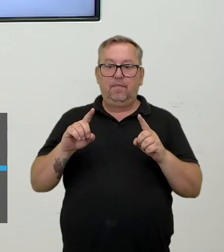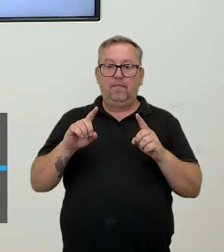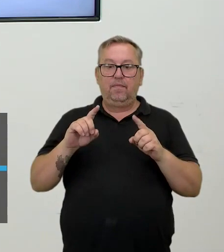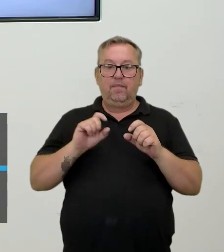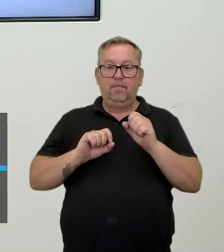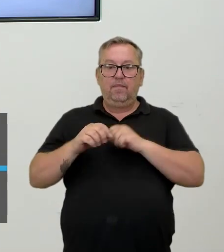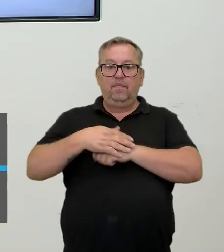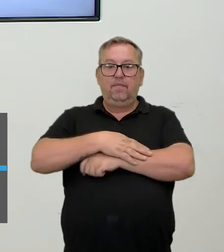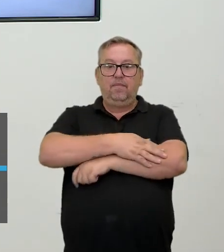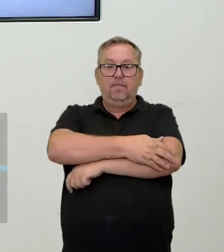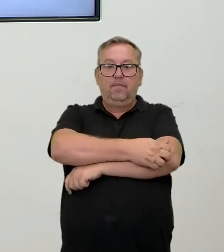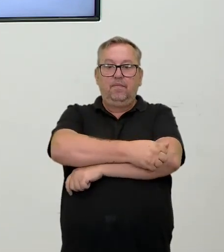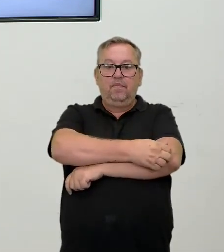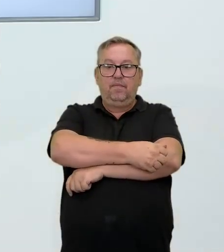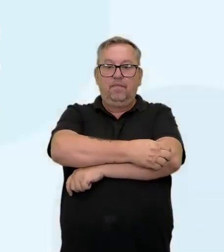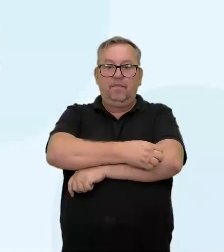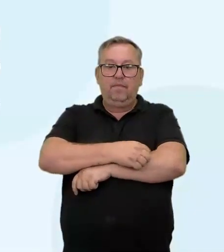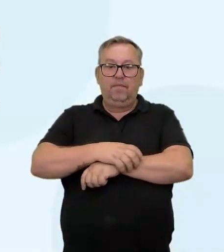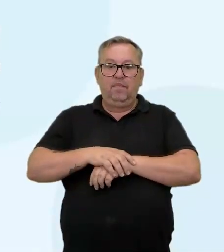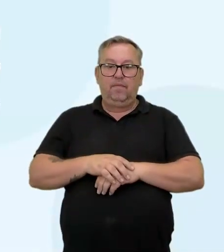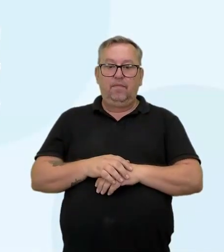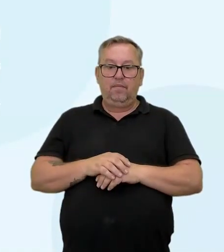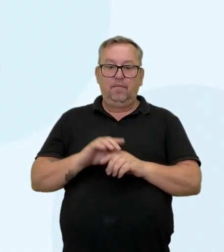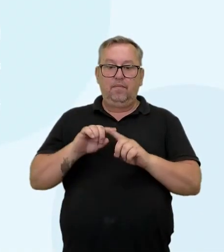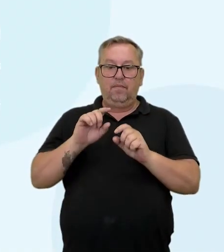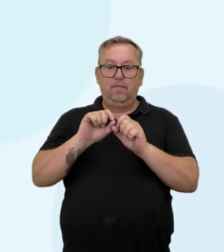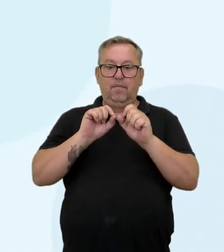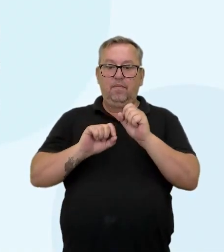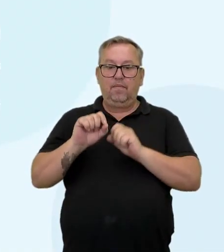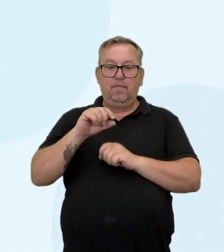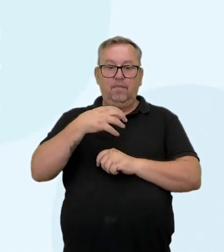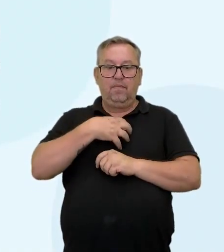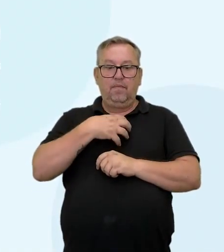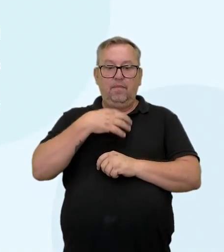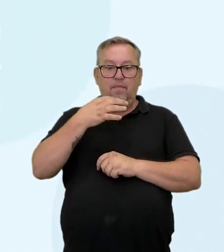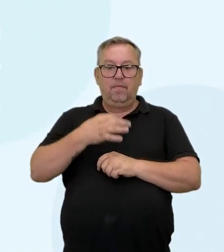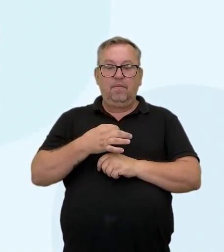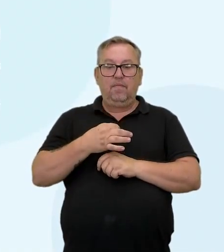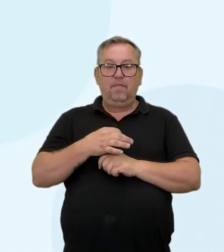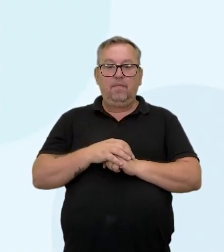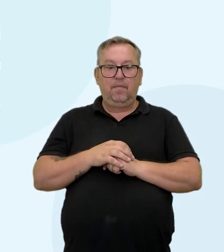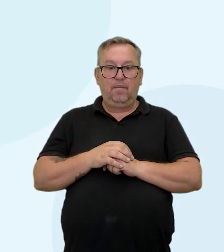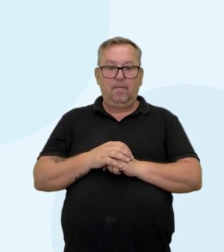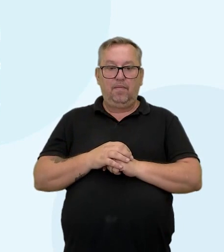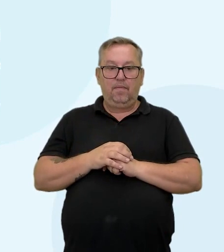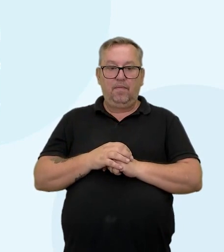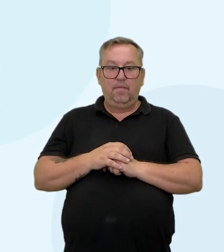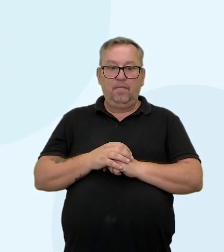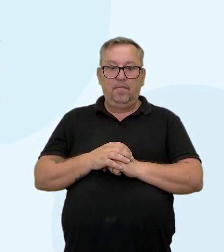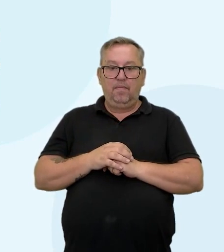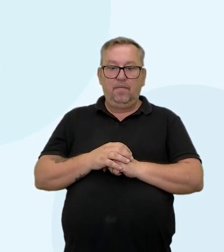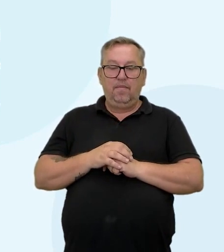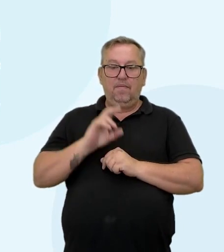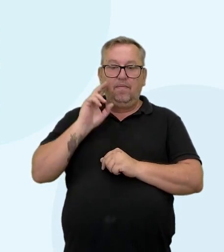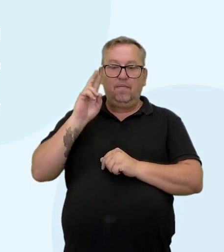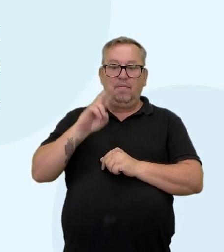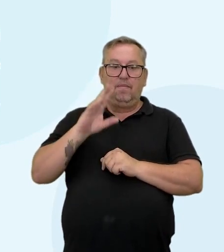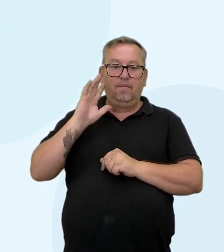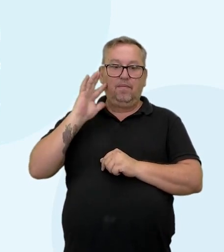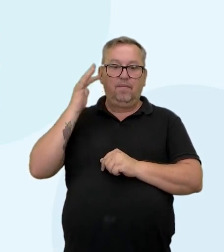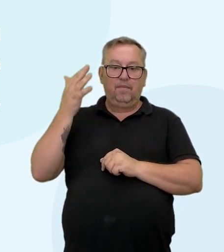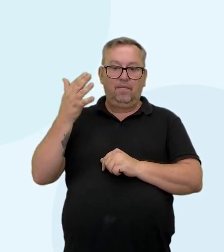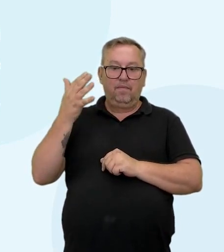então esse é um problema clássico da matemática, a estrutura do problema é exatamente essa, tá? E aí o que